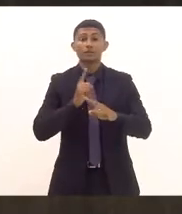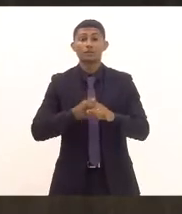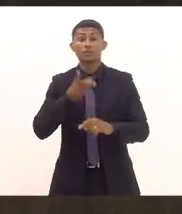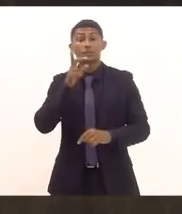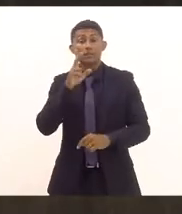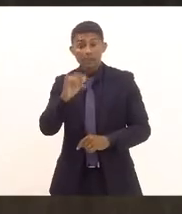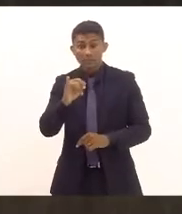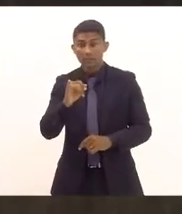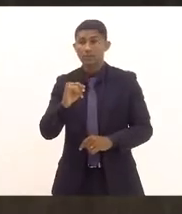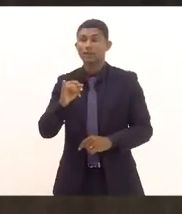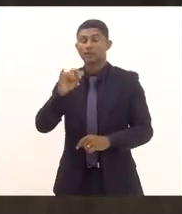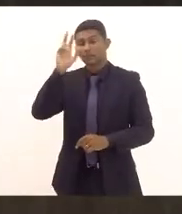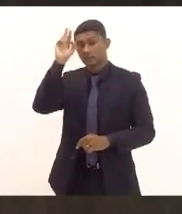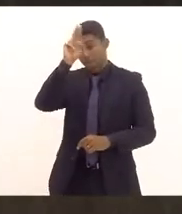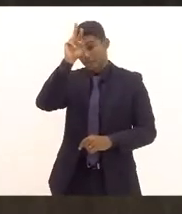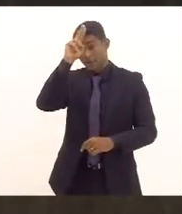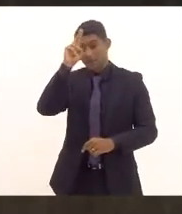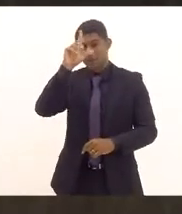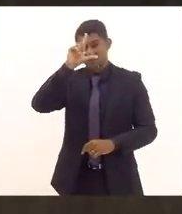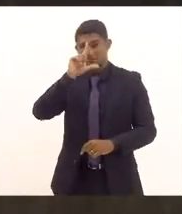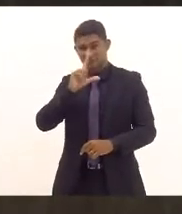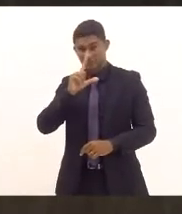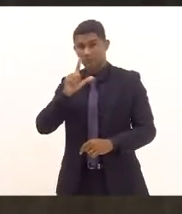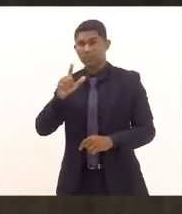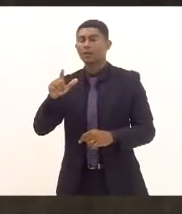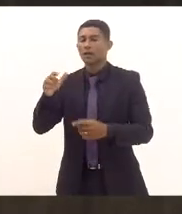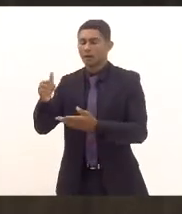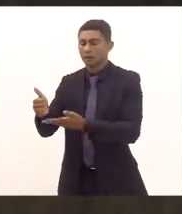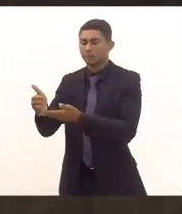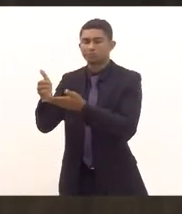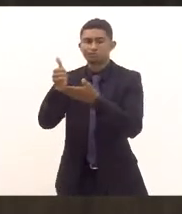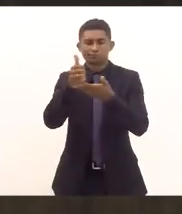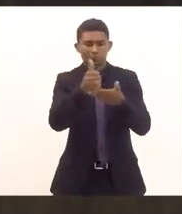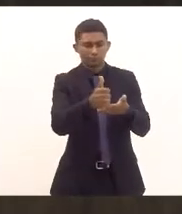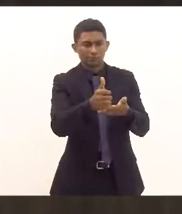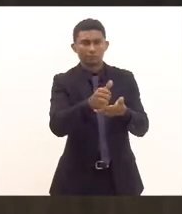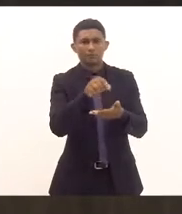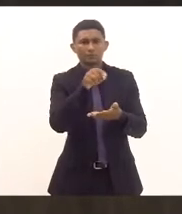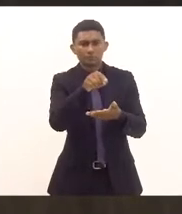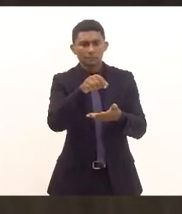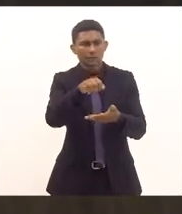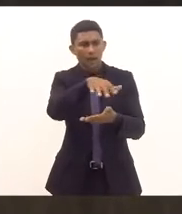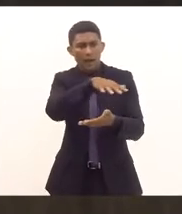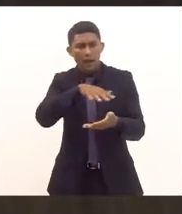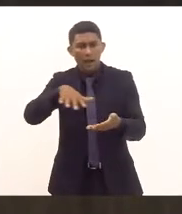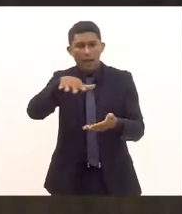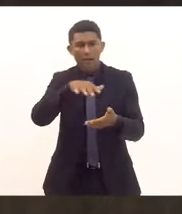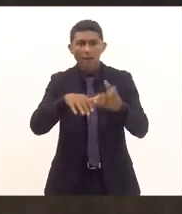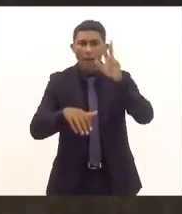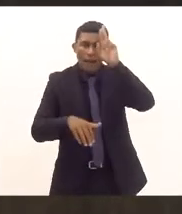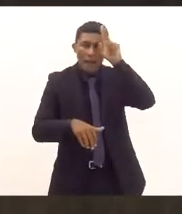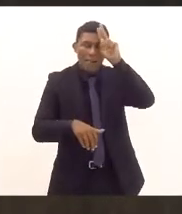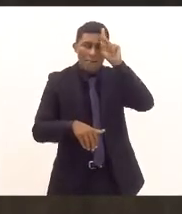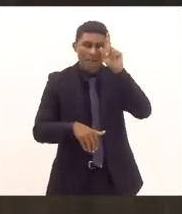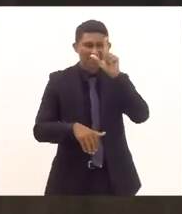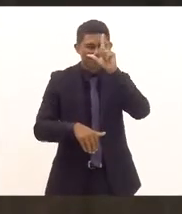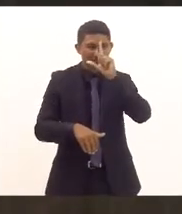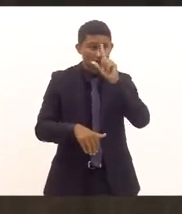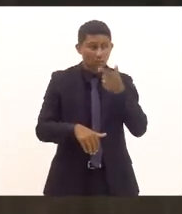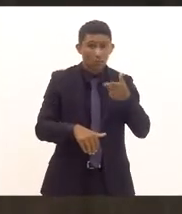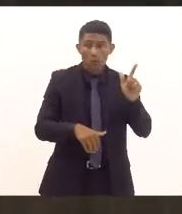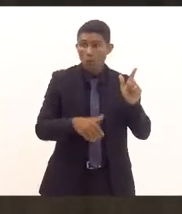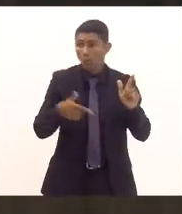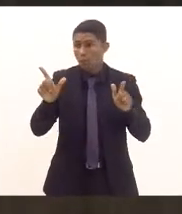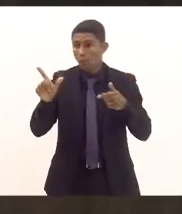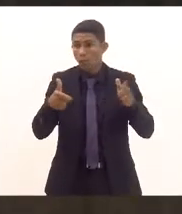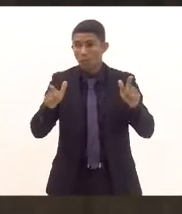essa Colmeia Para uma determinada área que seja dominada por outras abelhas pode haver